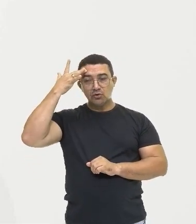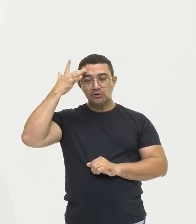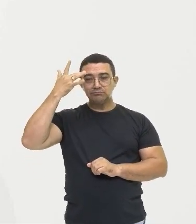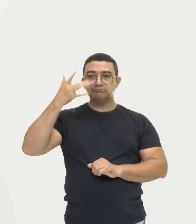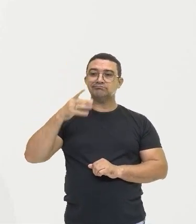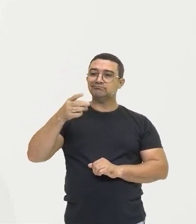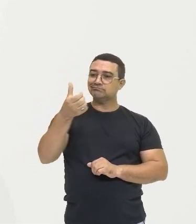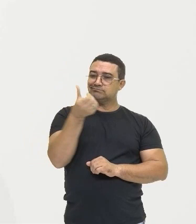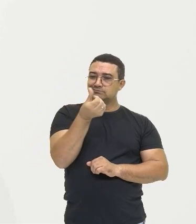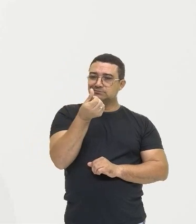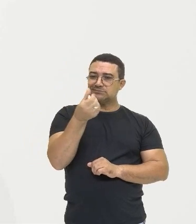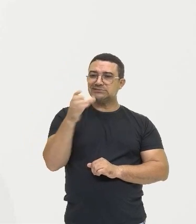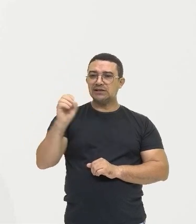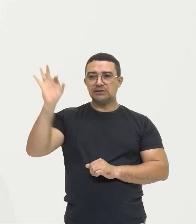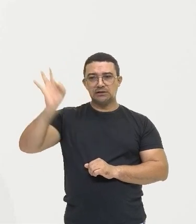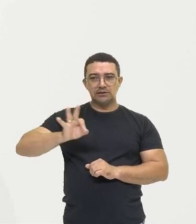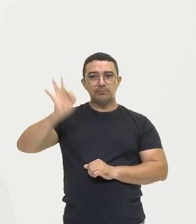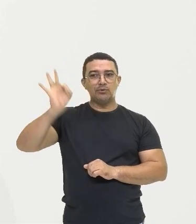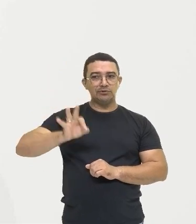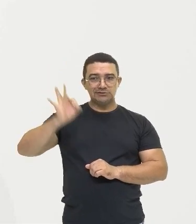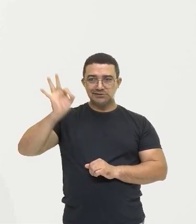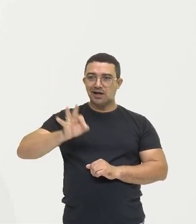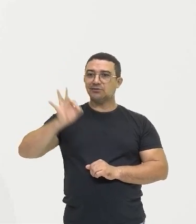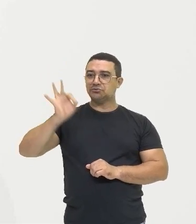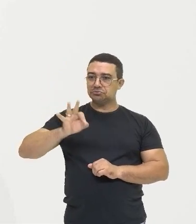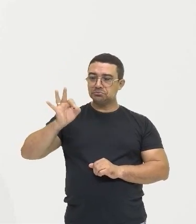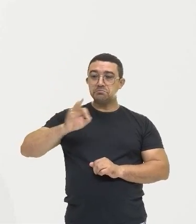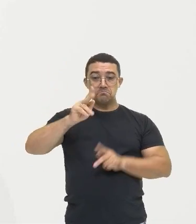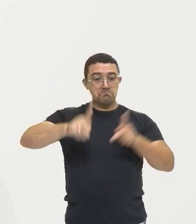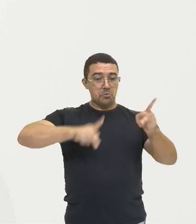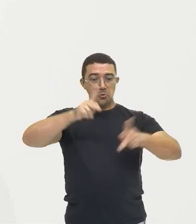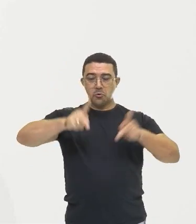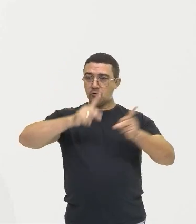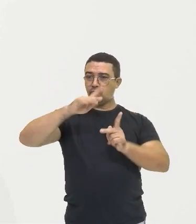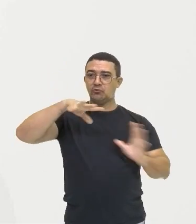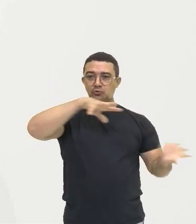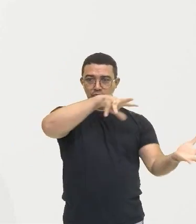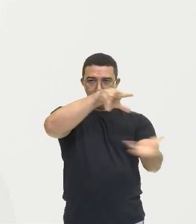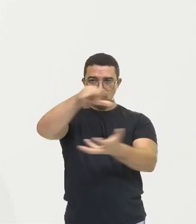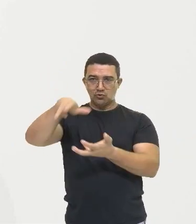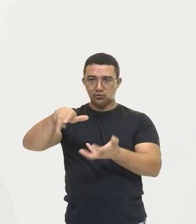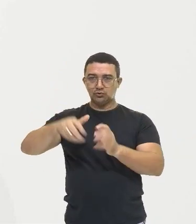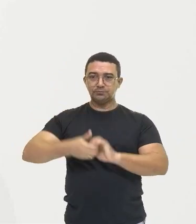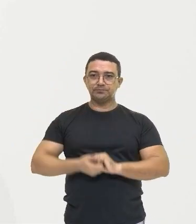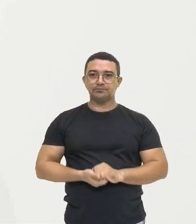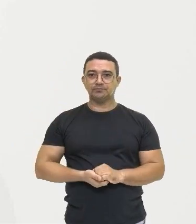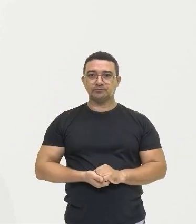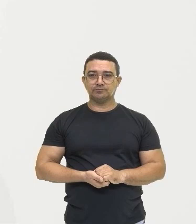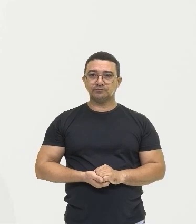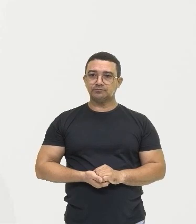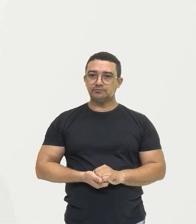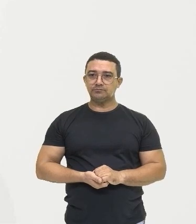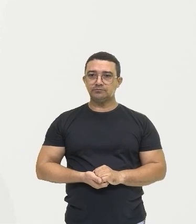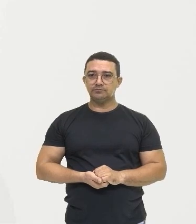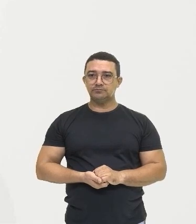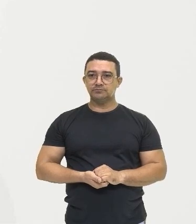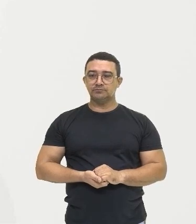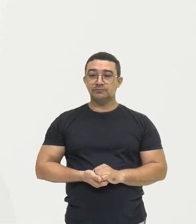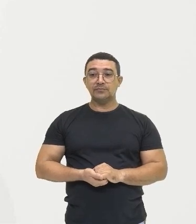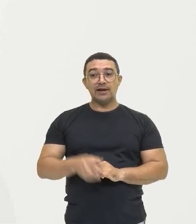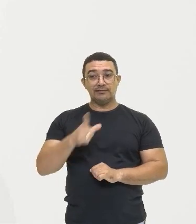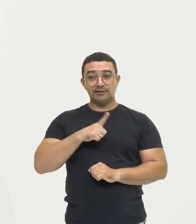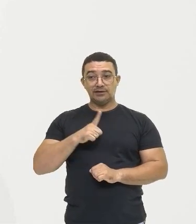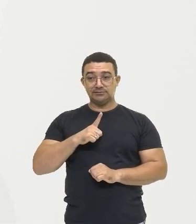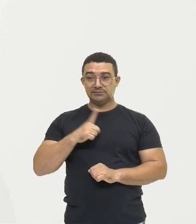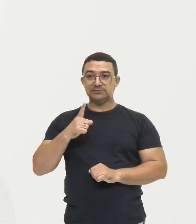representa 60% da população mundial. Aí eu destaco dois países aqui para vocês, tá? A